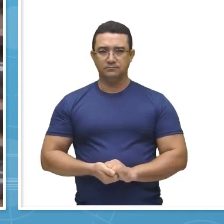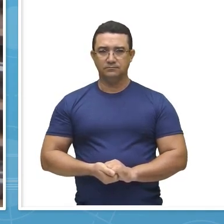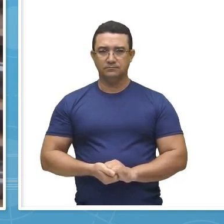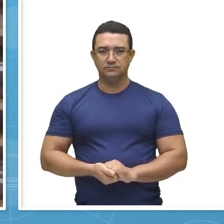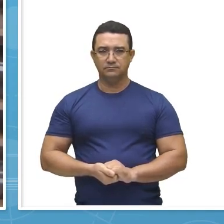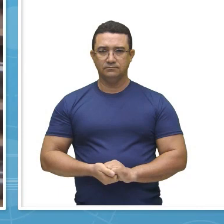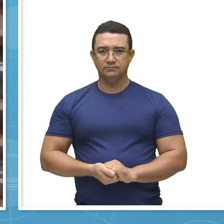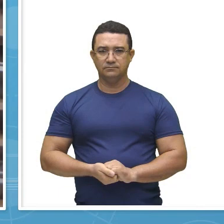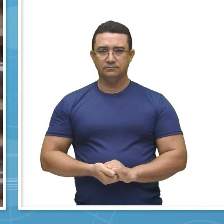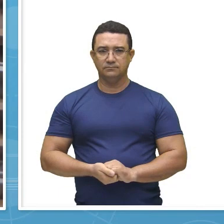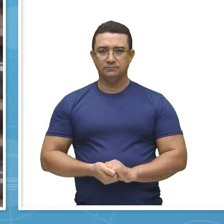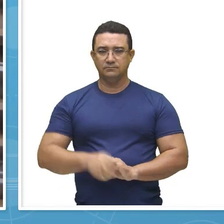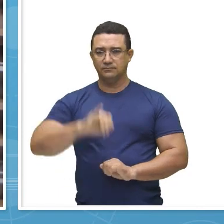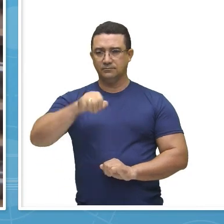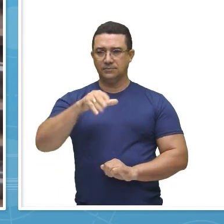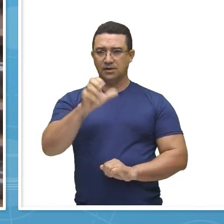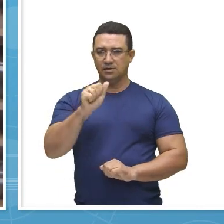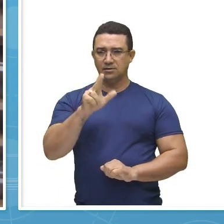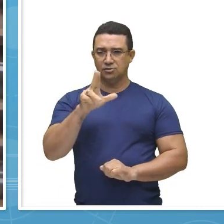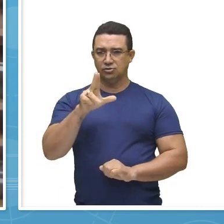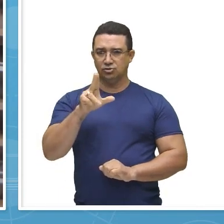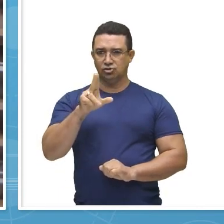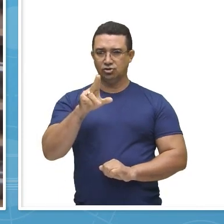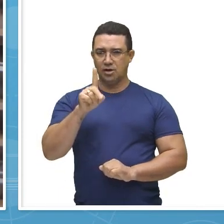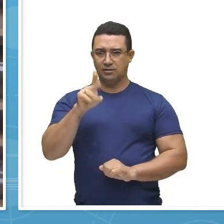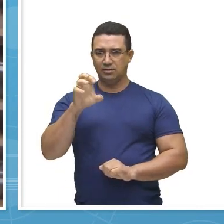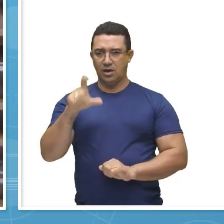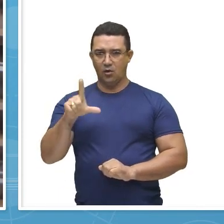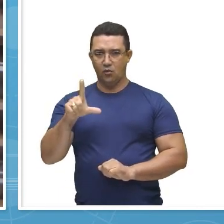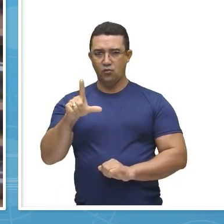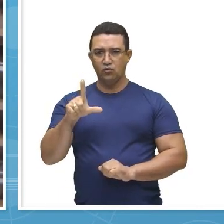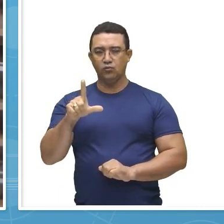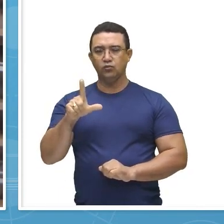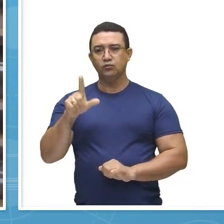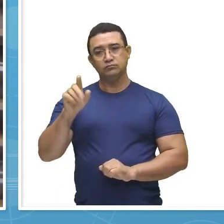letra D, que é o Jardel, da Escola Elizabeth,